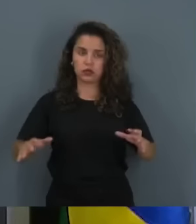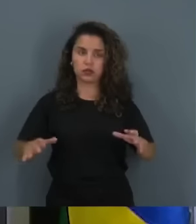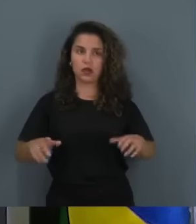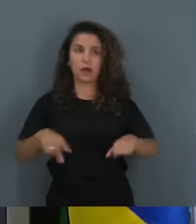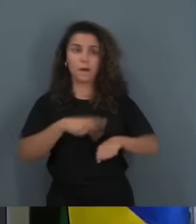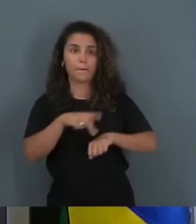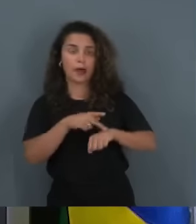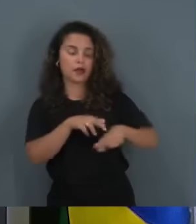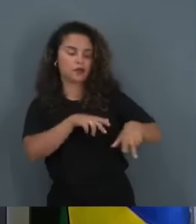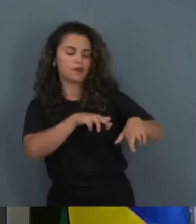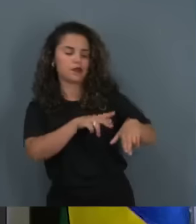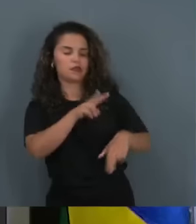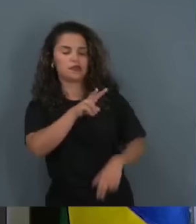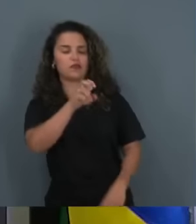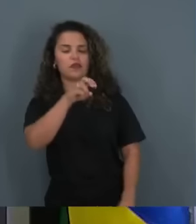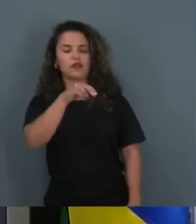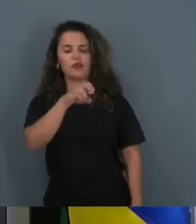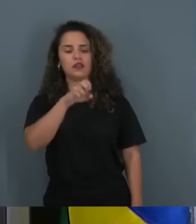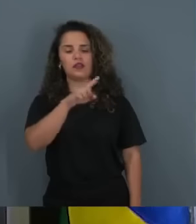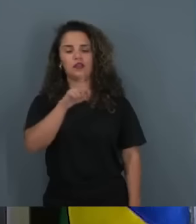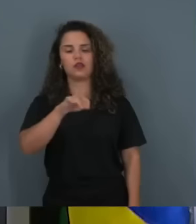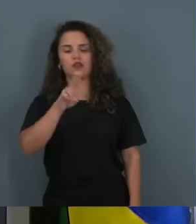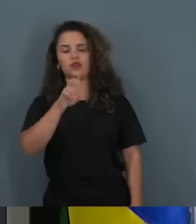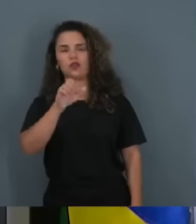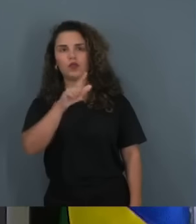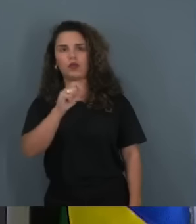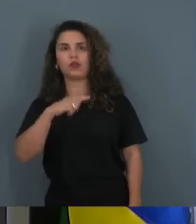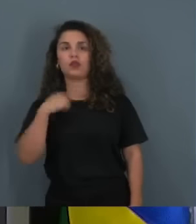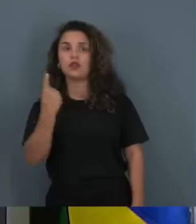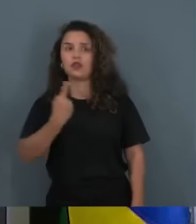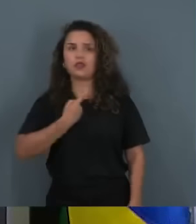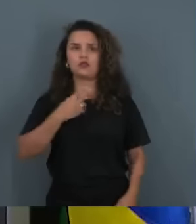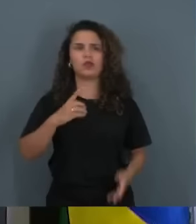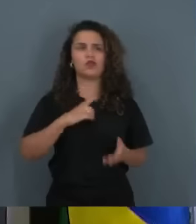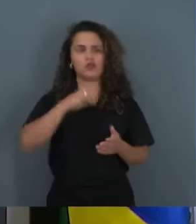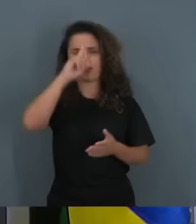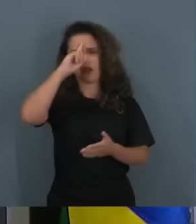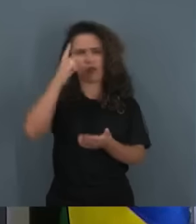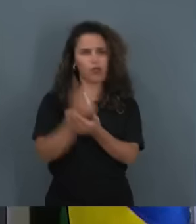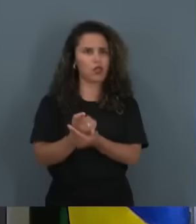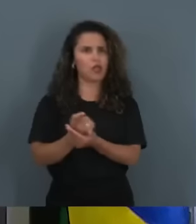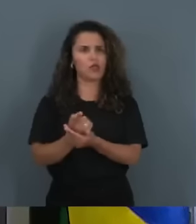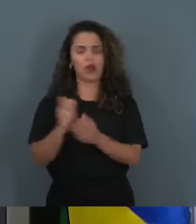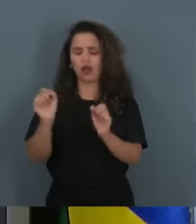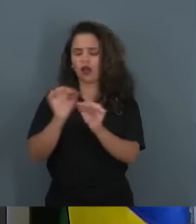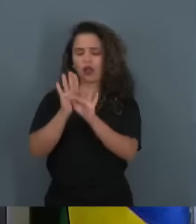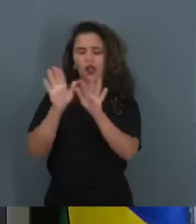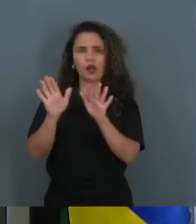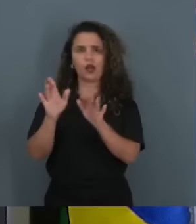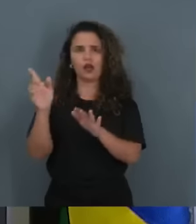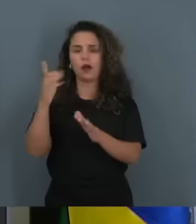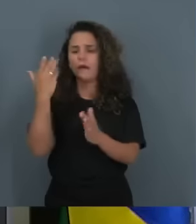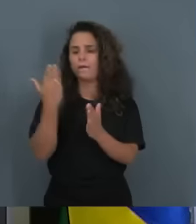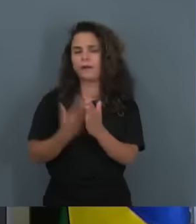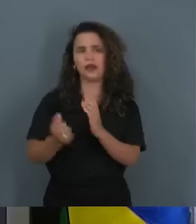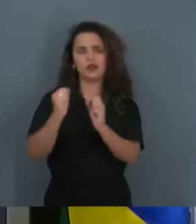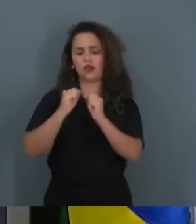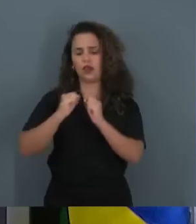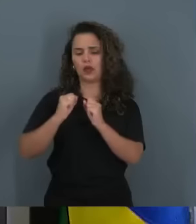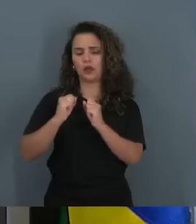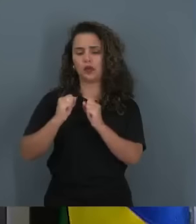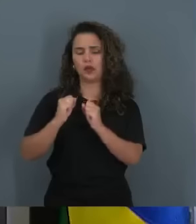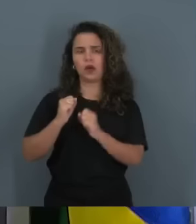venezuelização do Brasil. Nós estamos numa ditadura flagrante, onde se perdeu o pudor. E